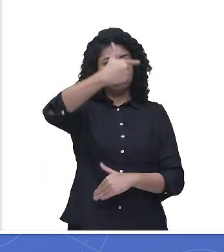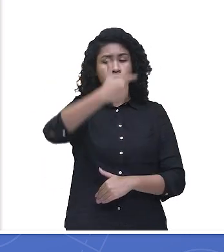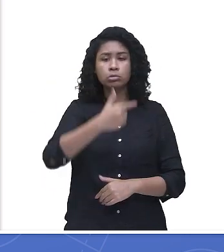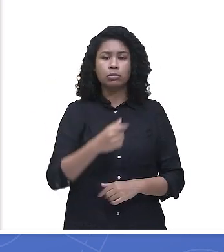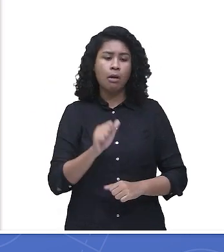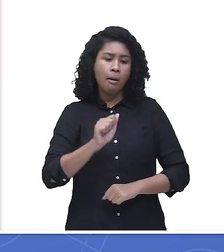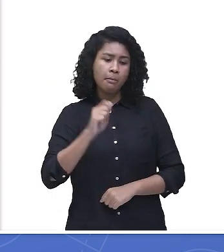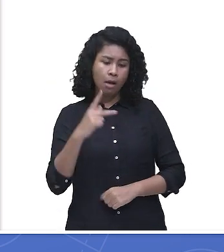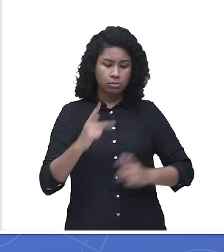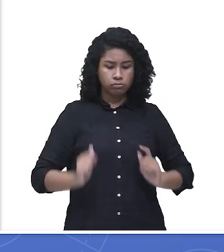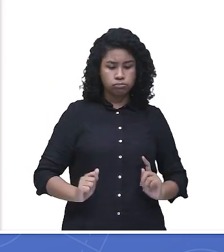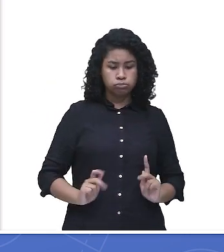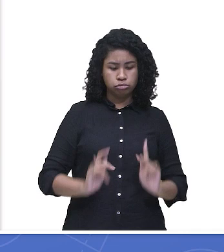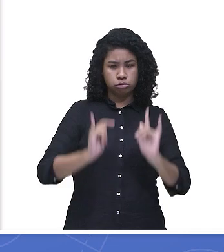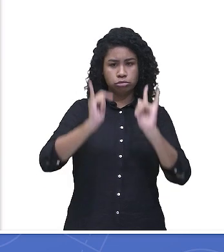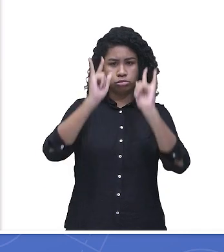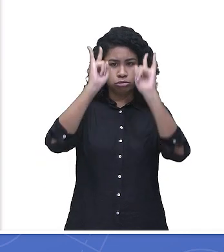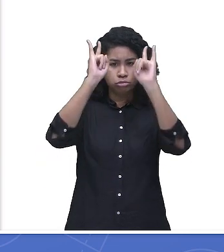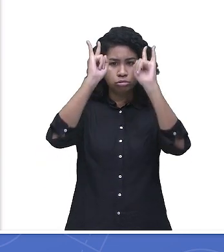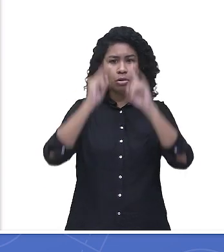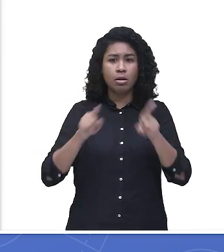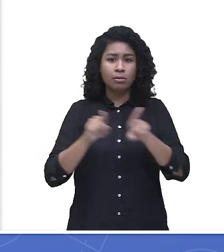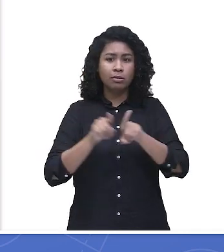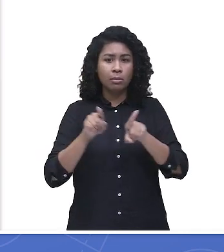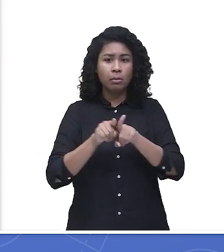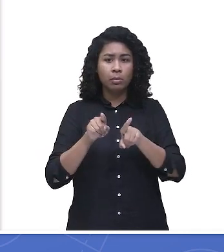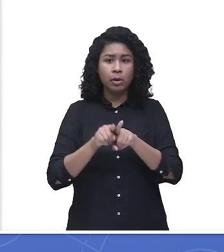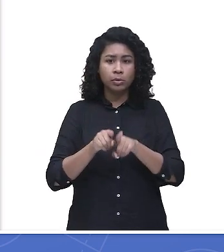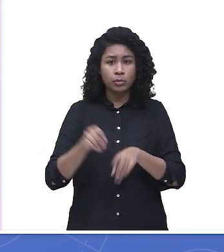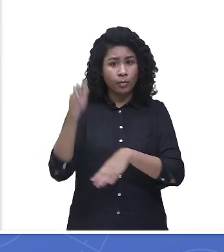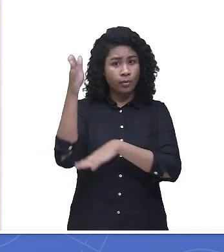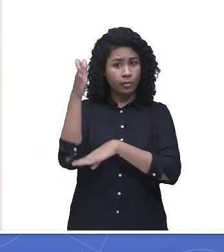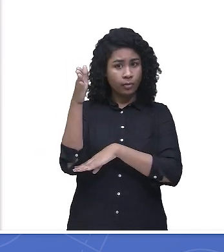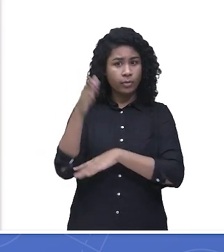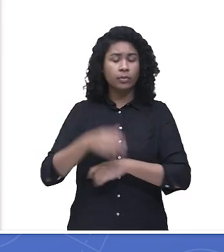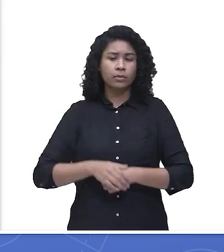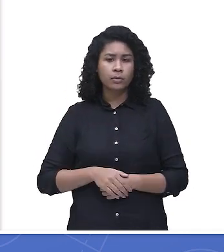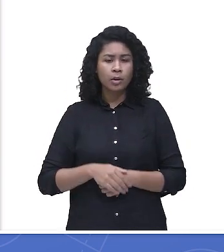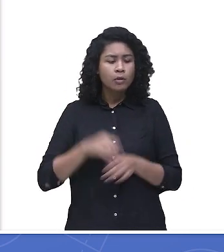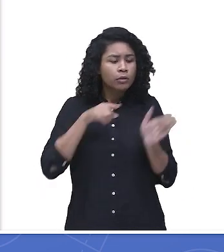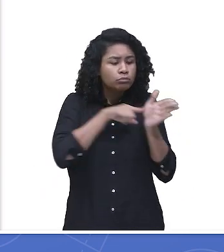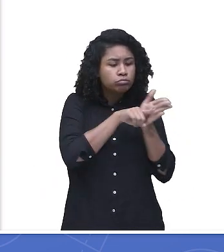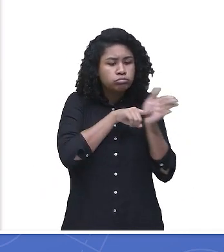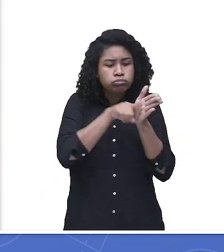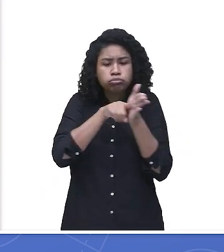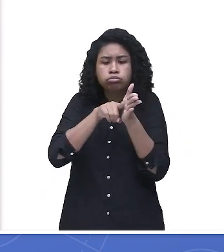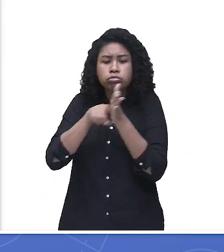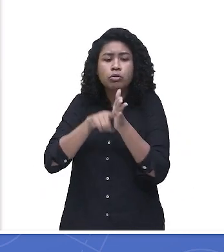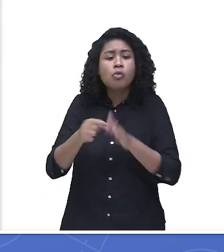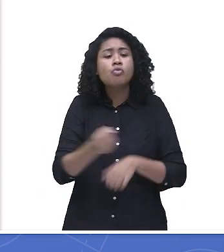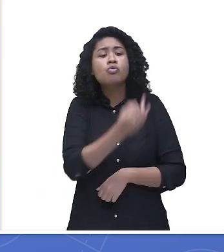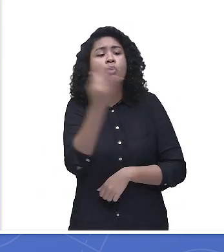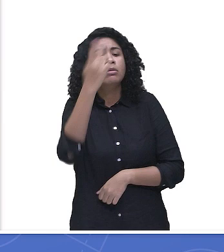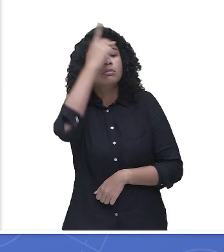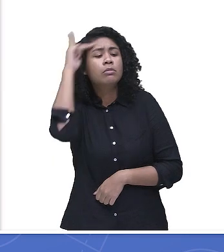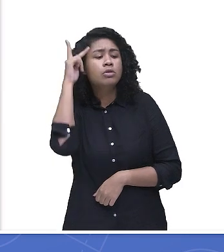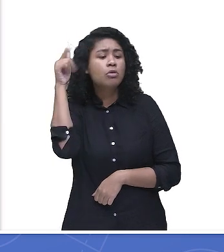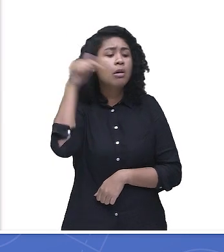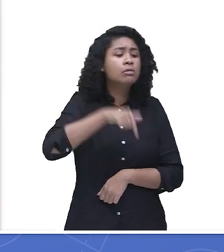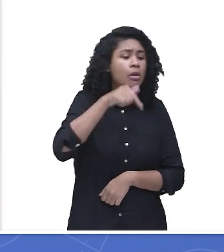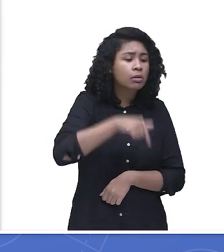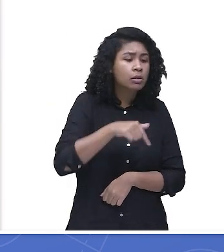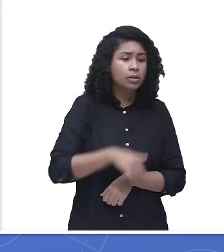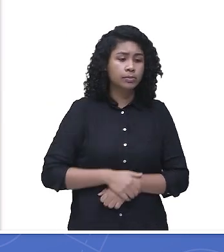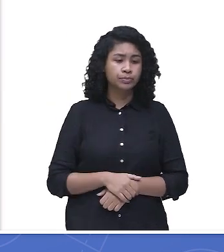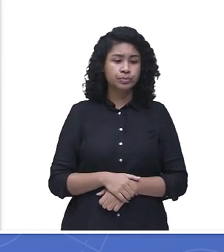apartamento, pelo cortiço e pelo hotel, perguntando: quantos são aqui? Pergunta triste, de resto. Um